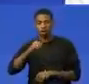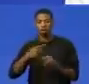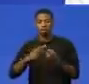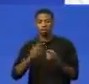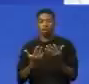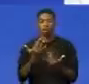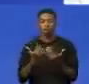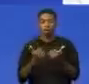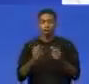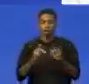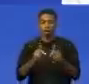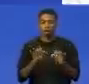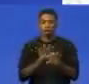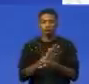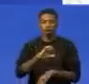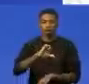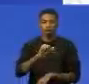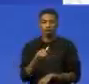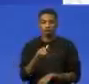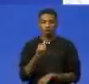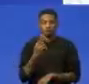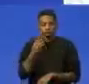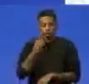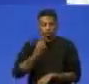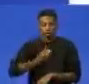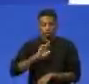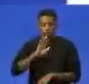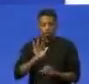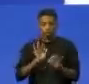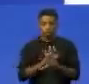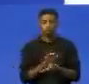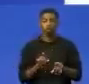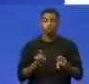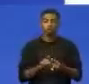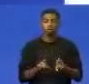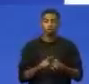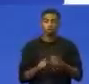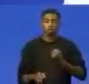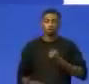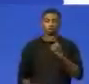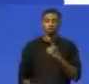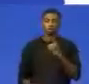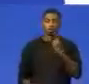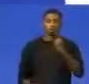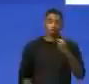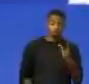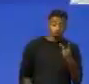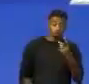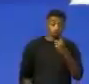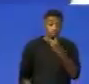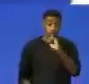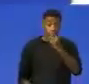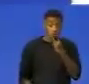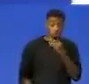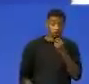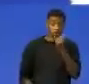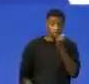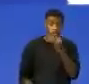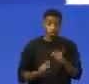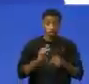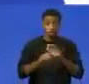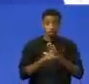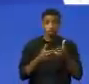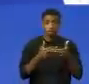chama. Ok? Questão 97, alternativa B. A questão 102 falava sobre